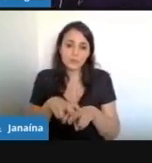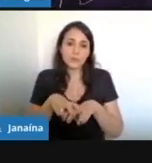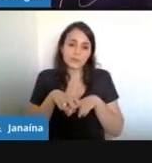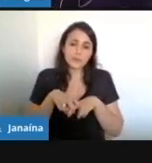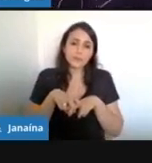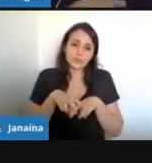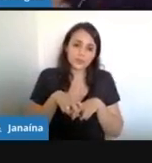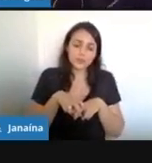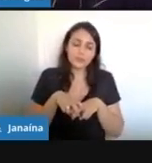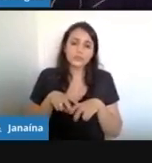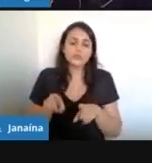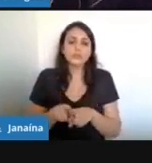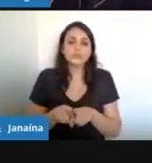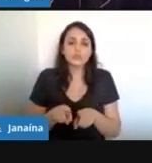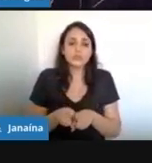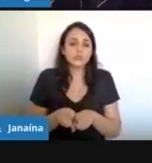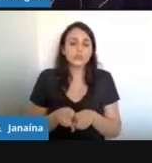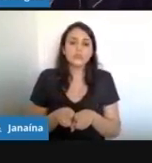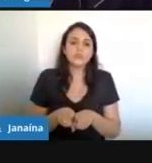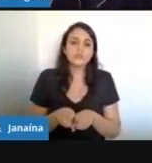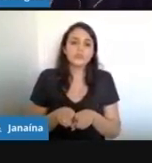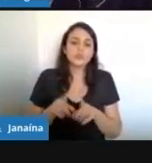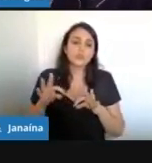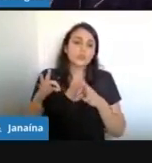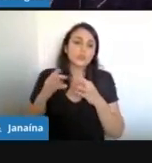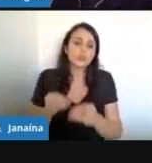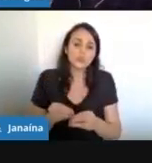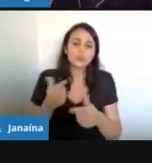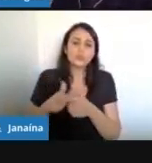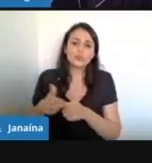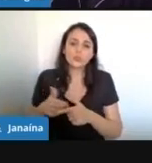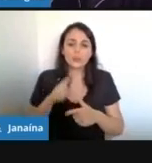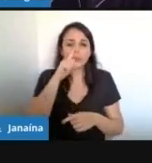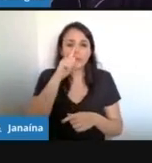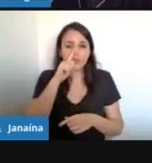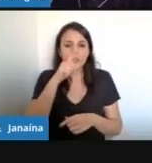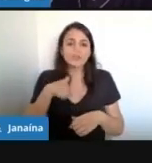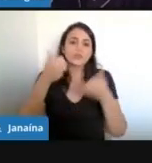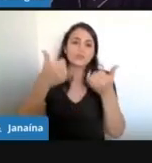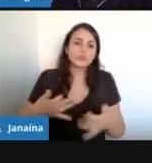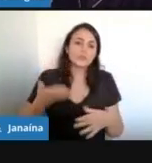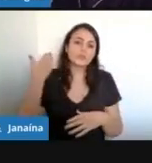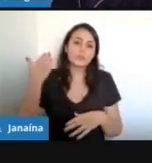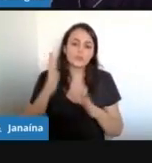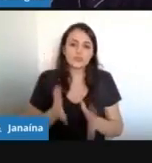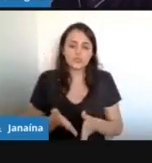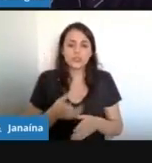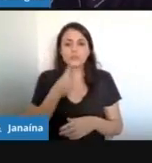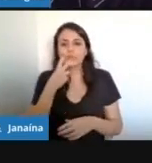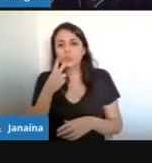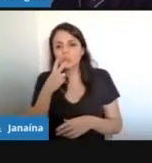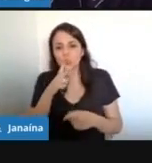aí da mútua de todos aqueles fatores de risco que eu comentei: uso de tabaco,